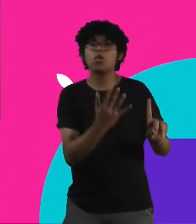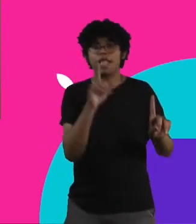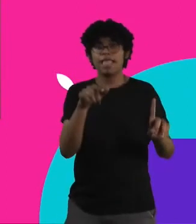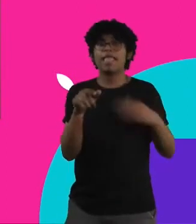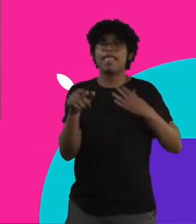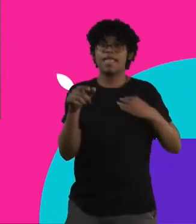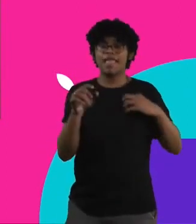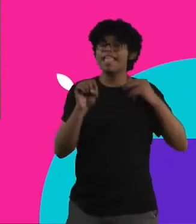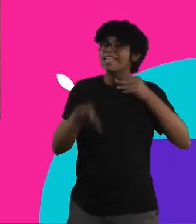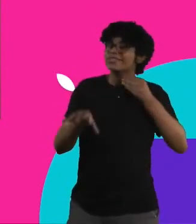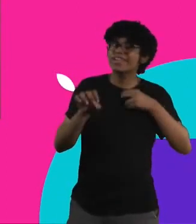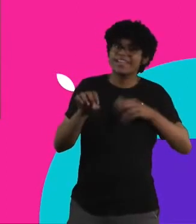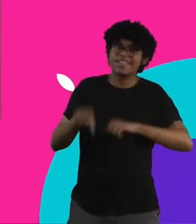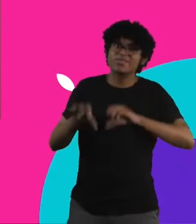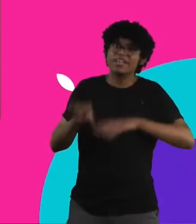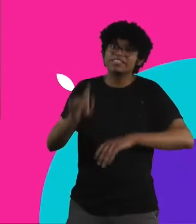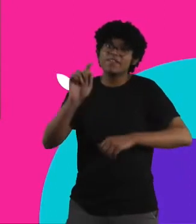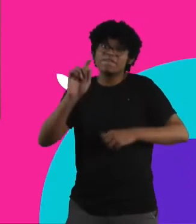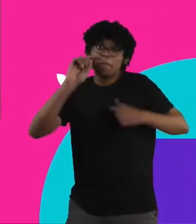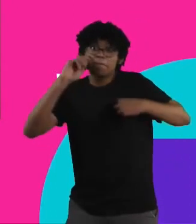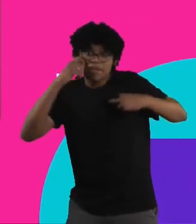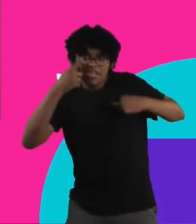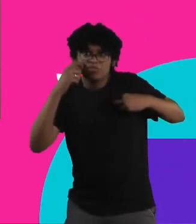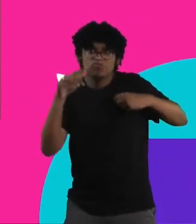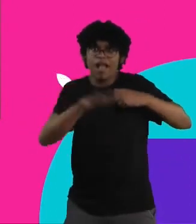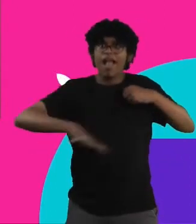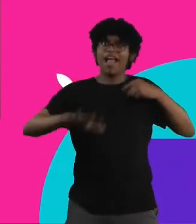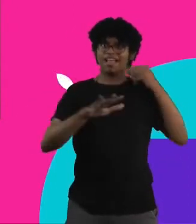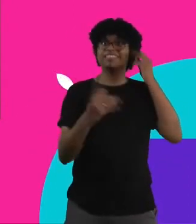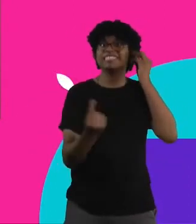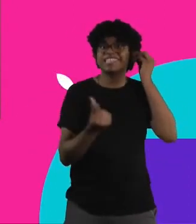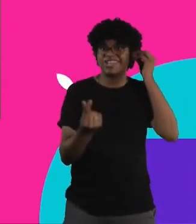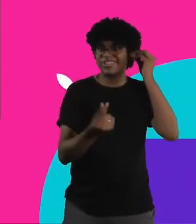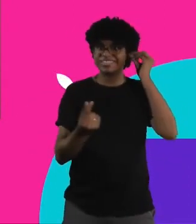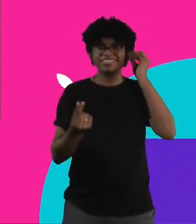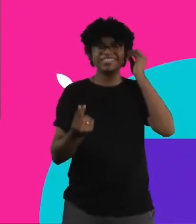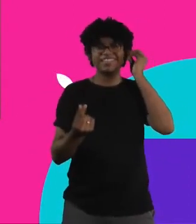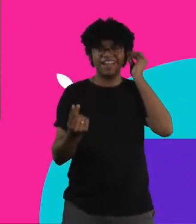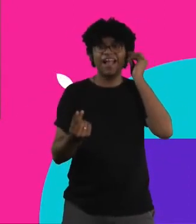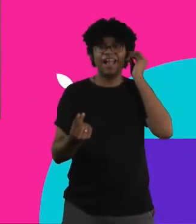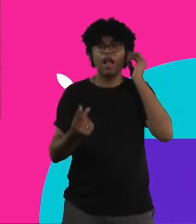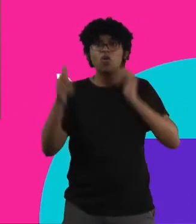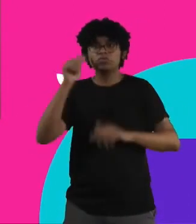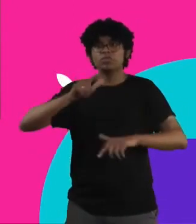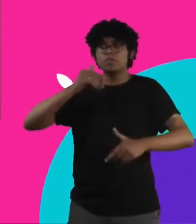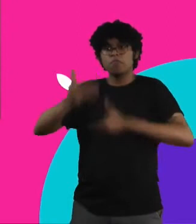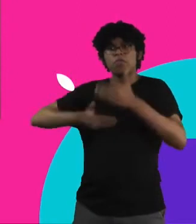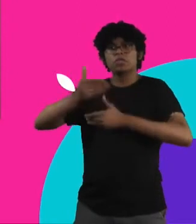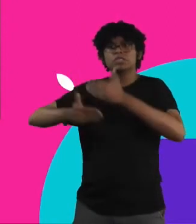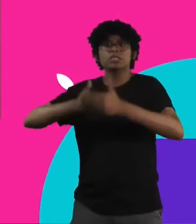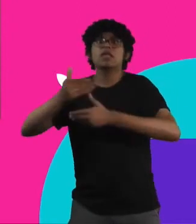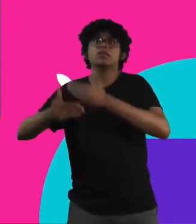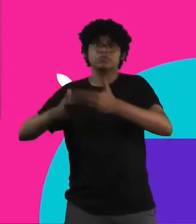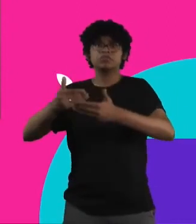e educadores financeiros negros, que trazem, fazem esse processo educacional de uma